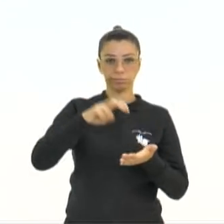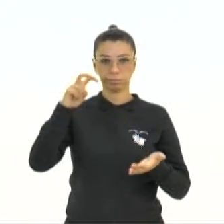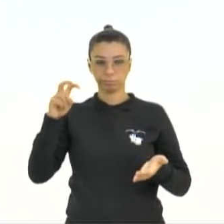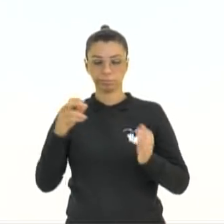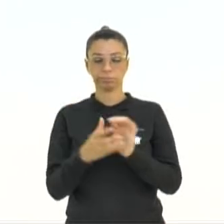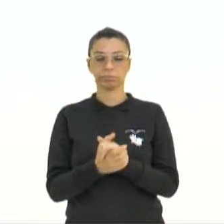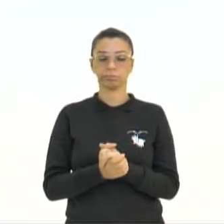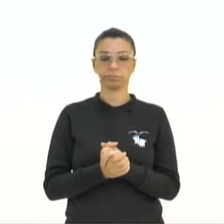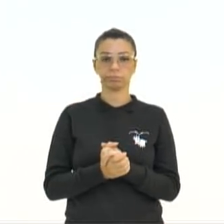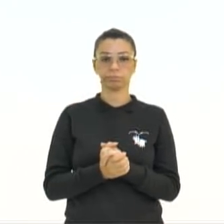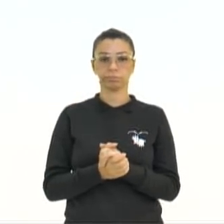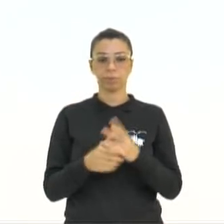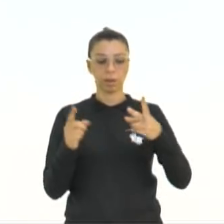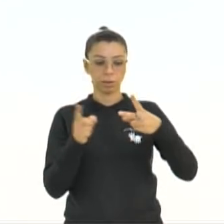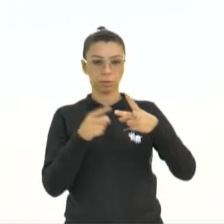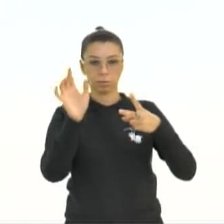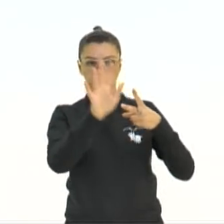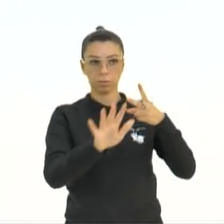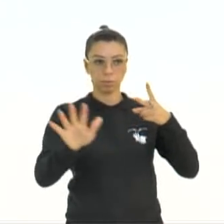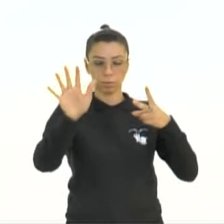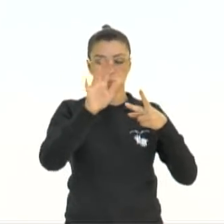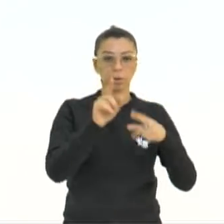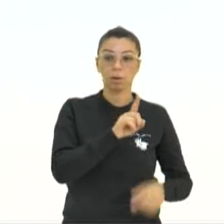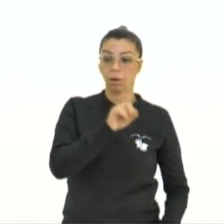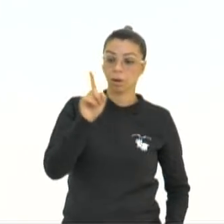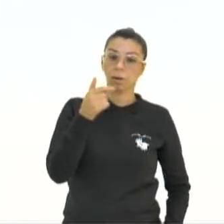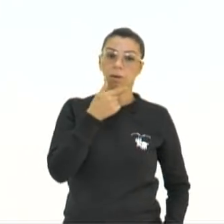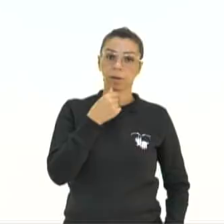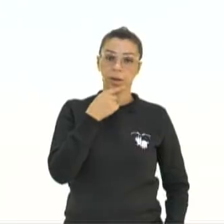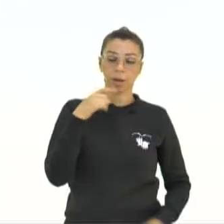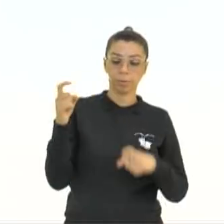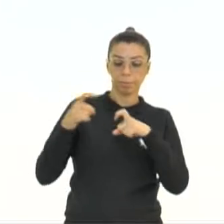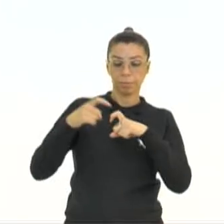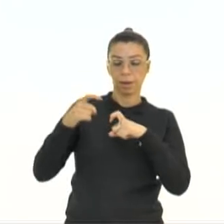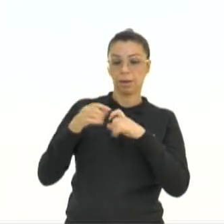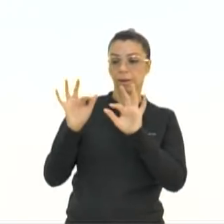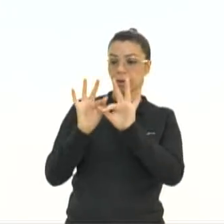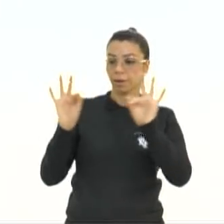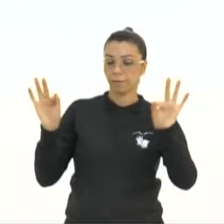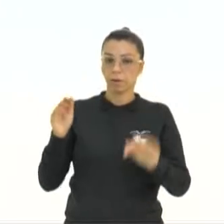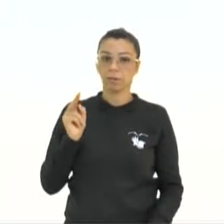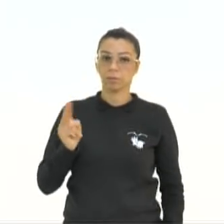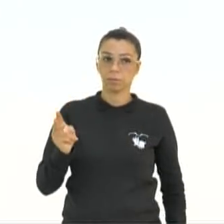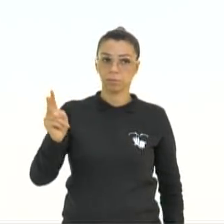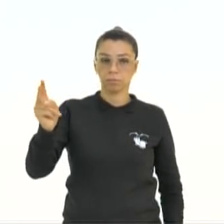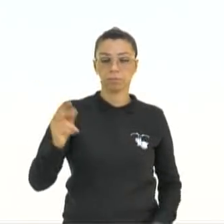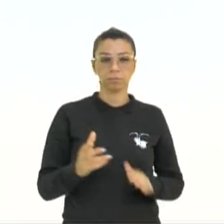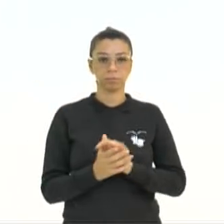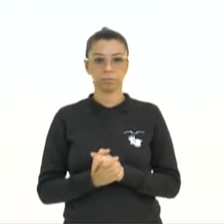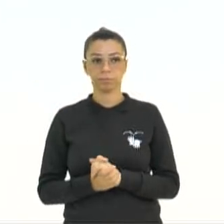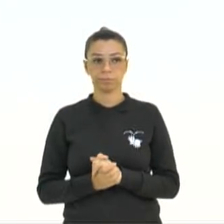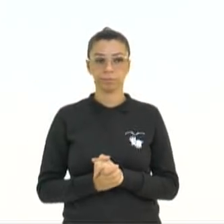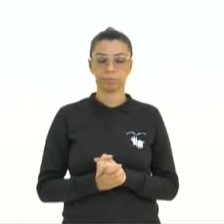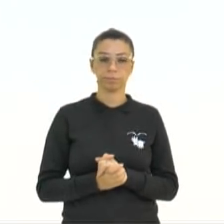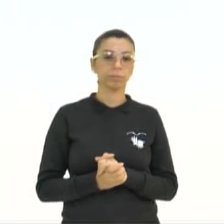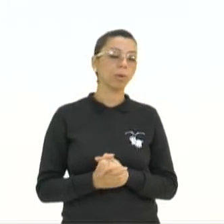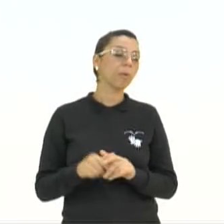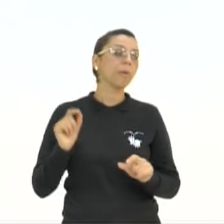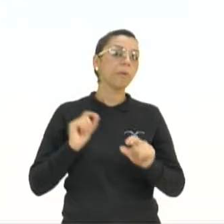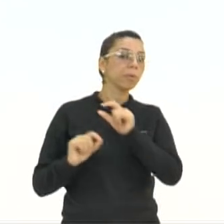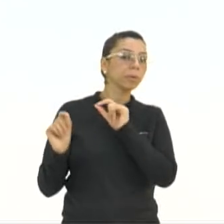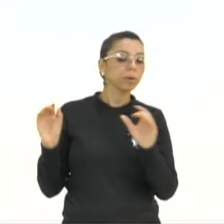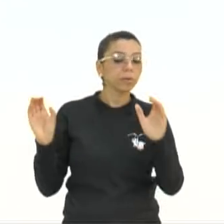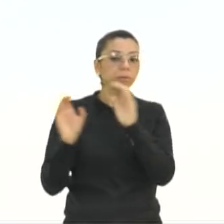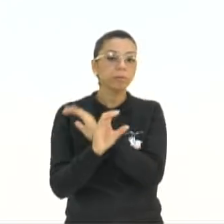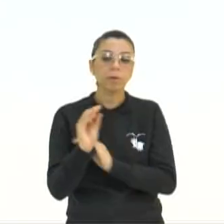na segunda imagem, ele está no médico. E a frase continua. He had to go to the doctor. O que eu vou